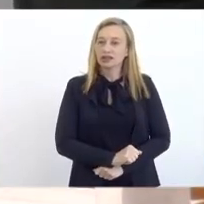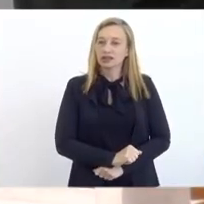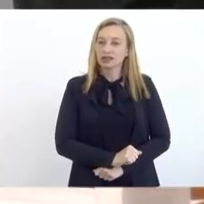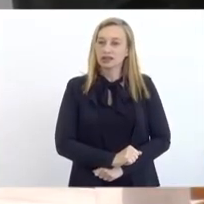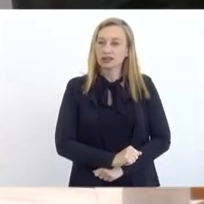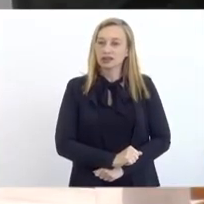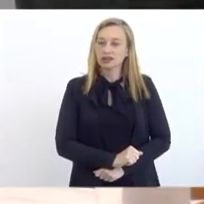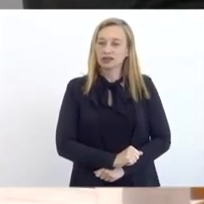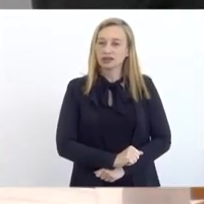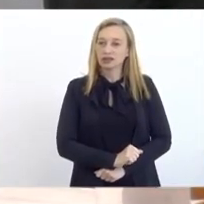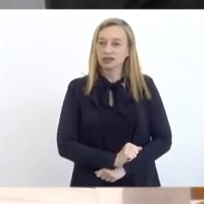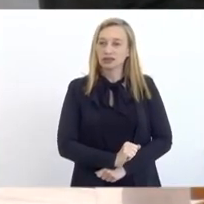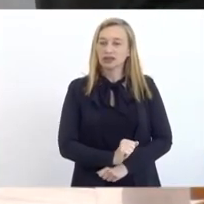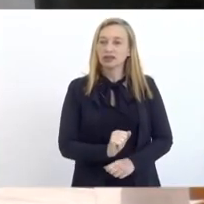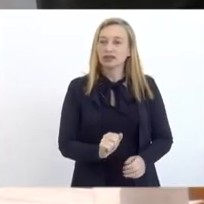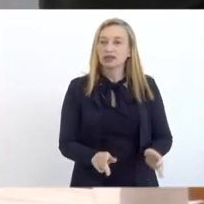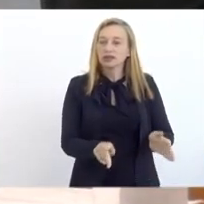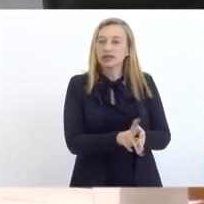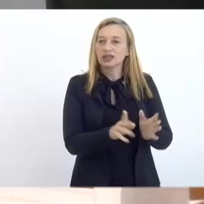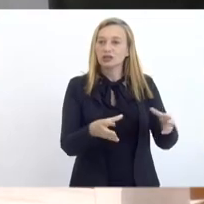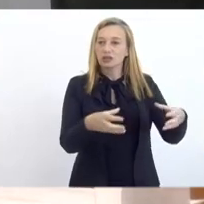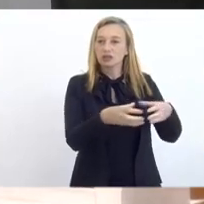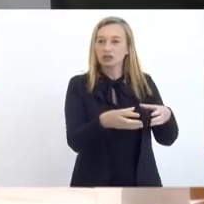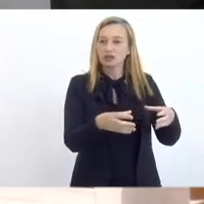membro honorário da Comissão de Servidores Públicos.